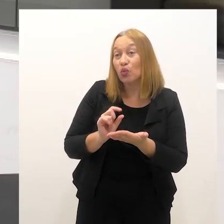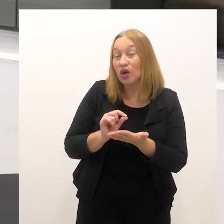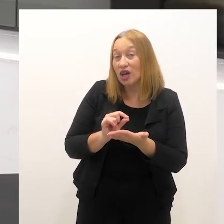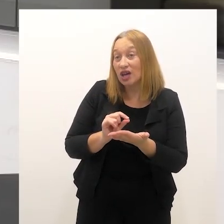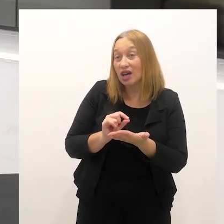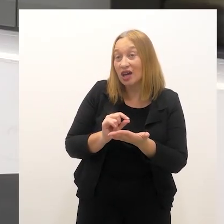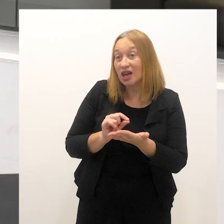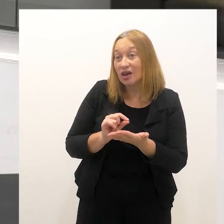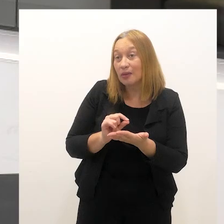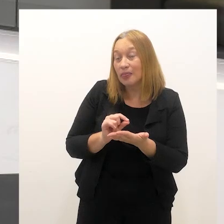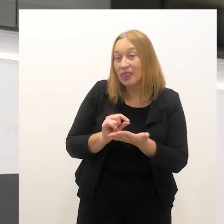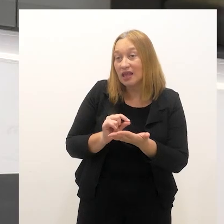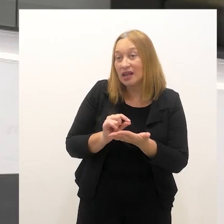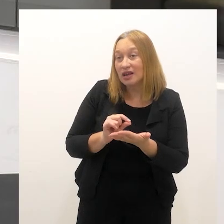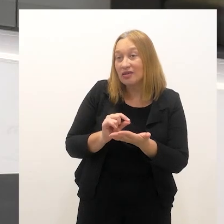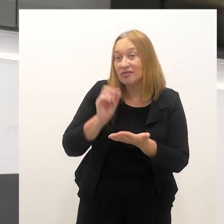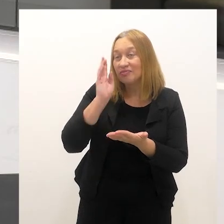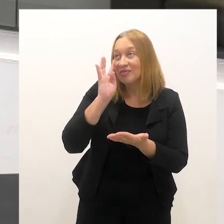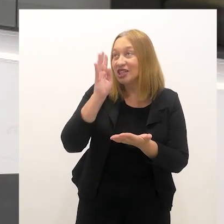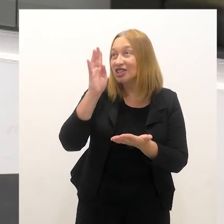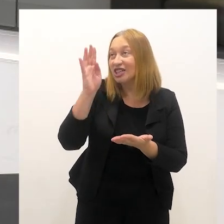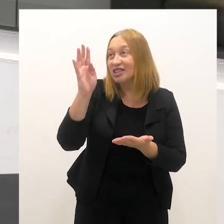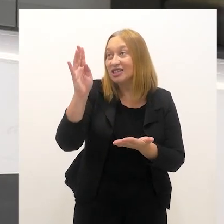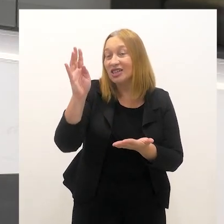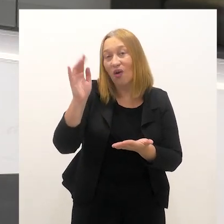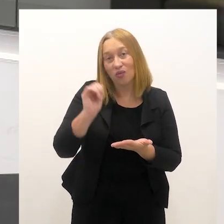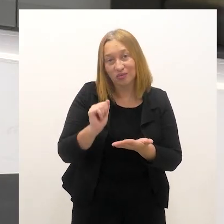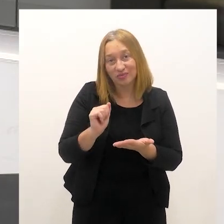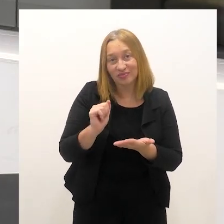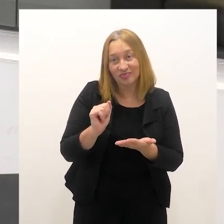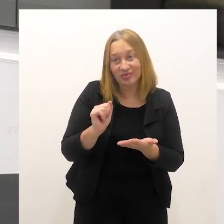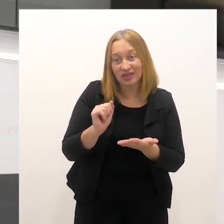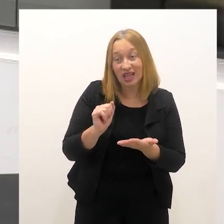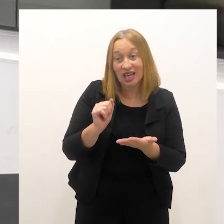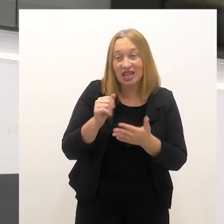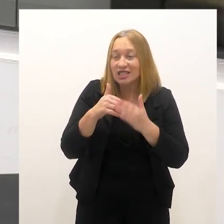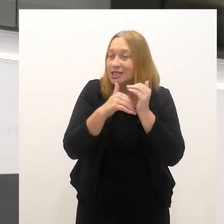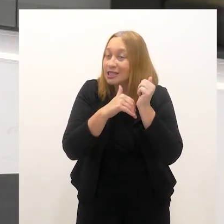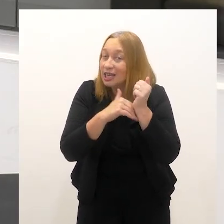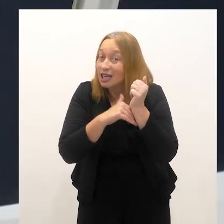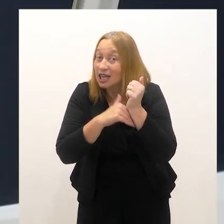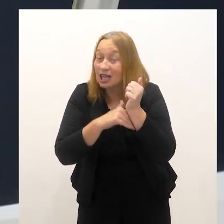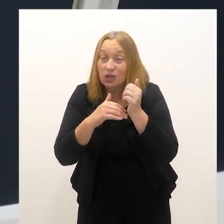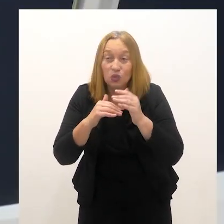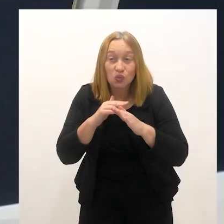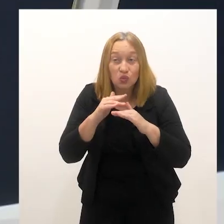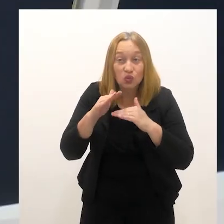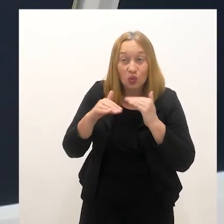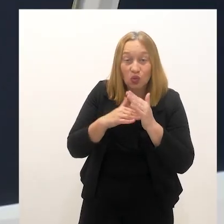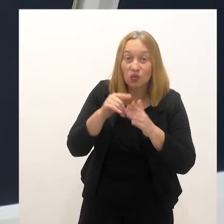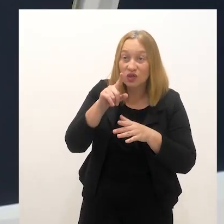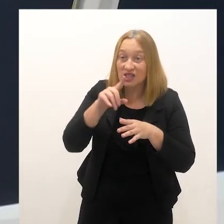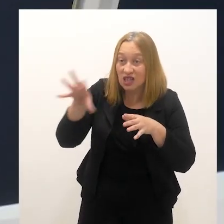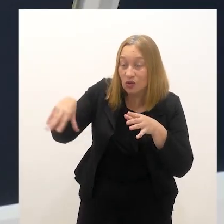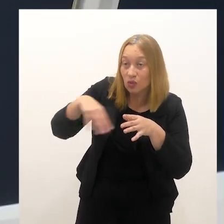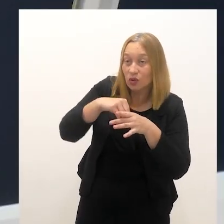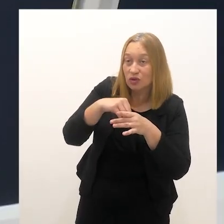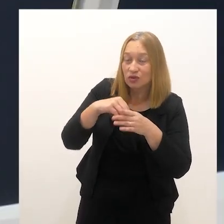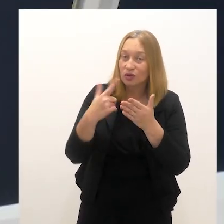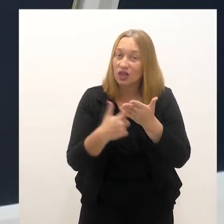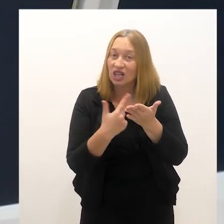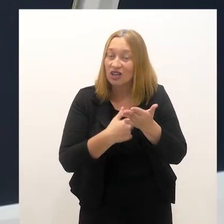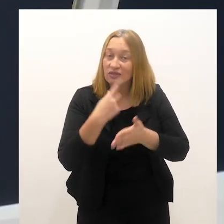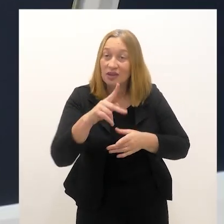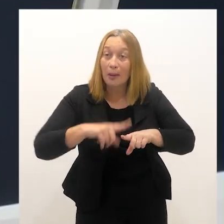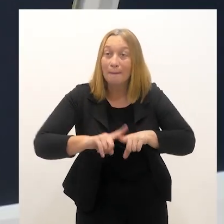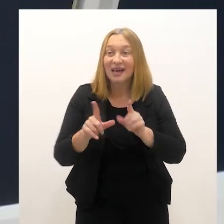vem para aquela fantasia, né? E esse mistério todo você colocou no